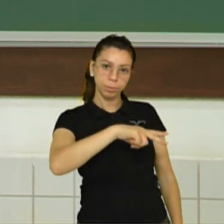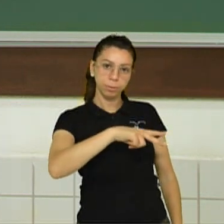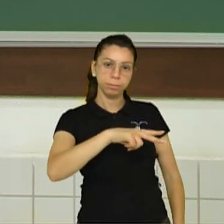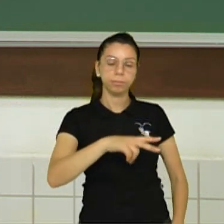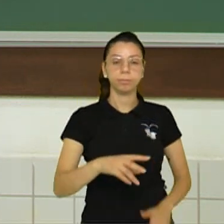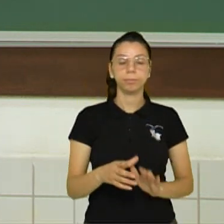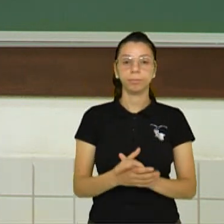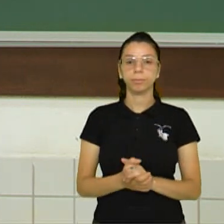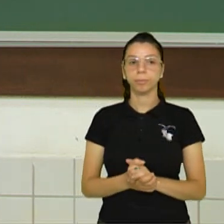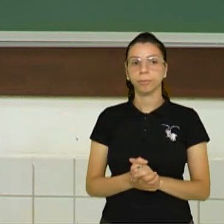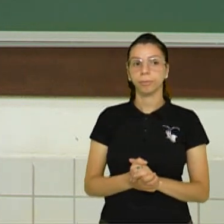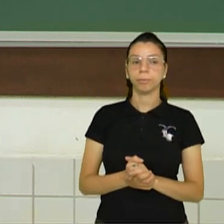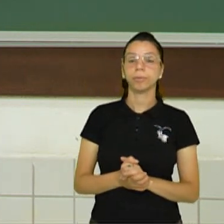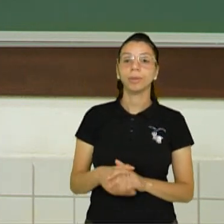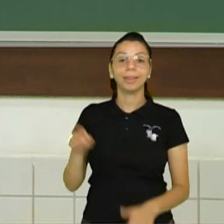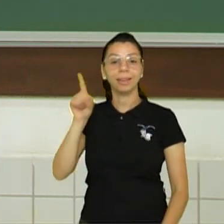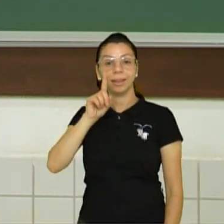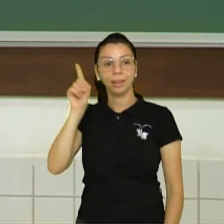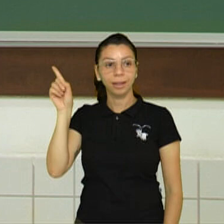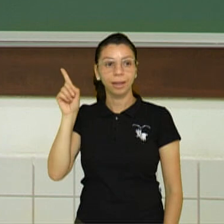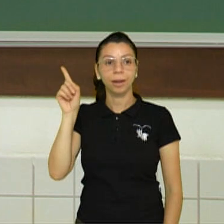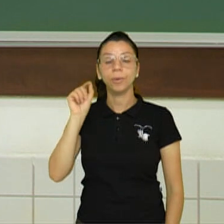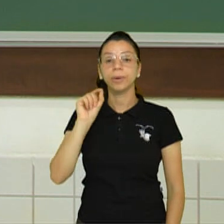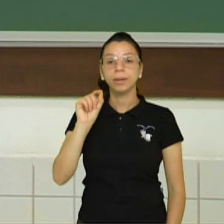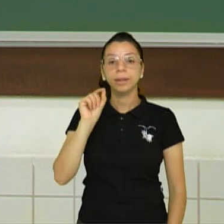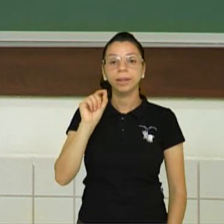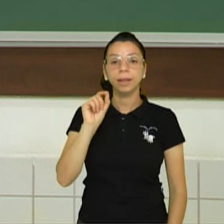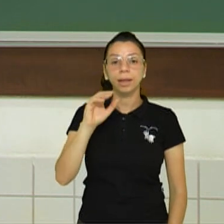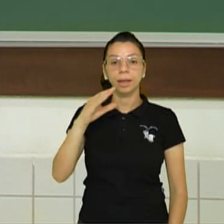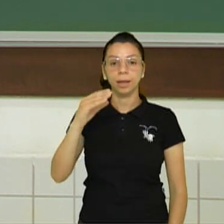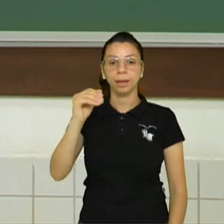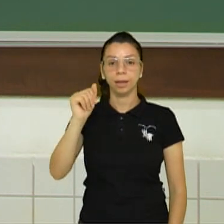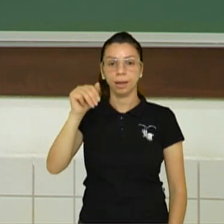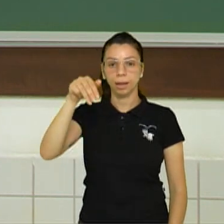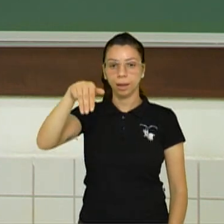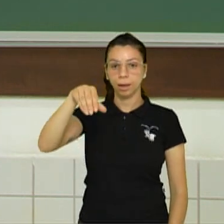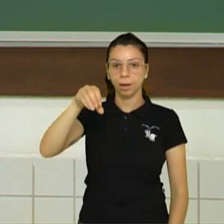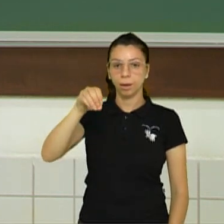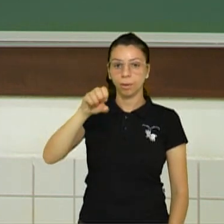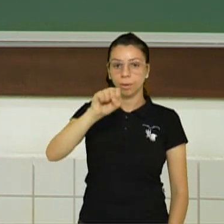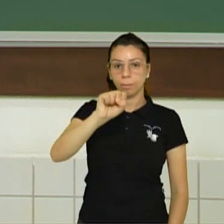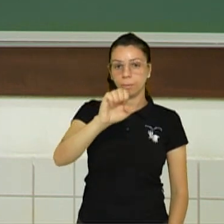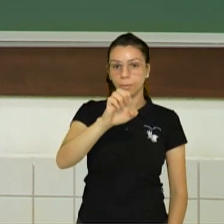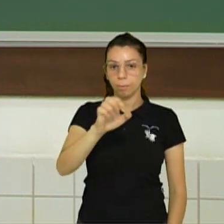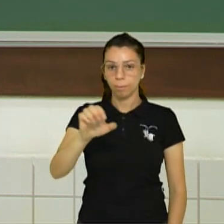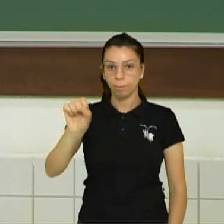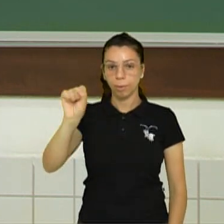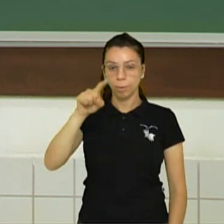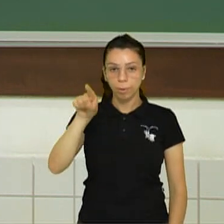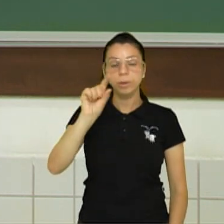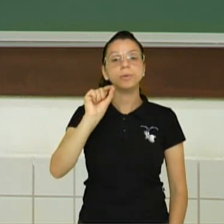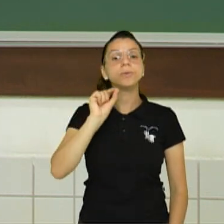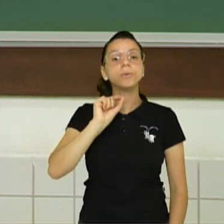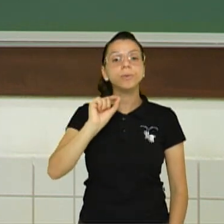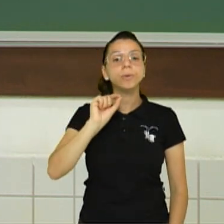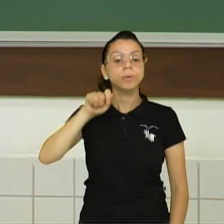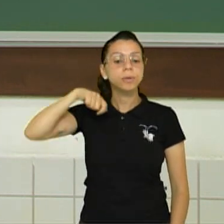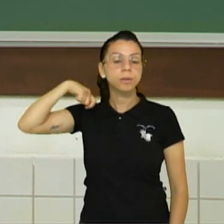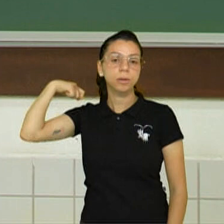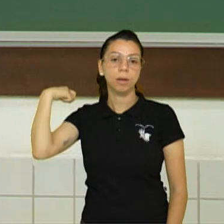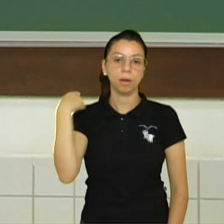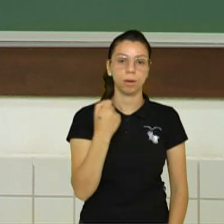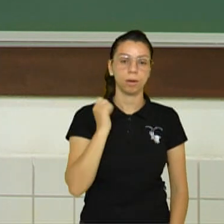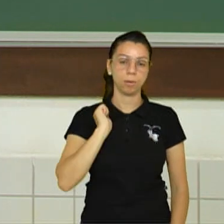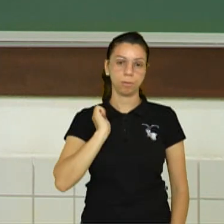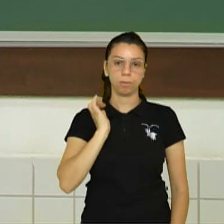portuguesa, que é o Luís Vaz de Camões, né? E aqui, no Luís Vaz de Camões, nós vamos distinguir entre duas